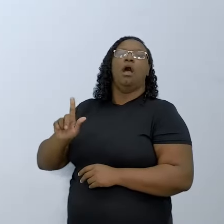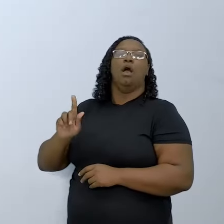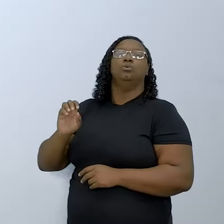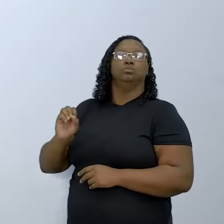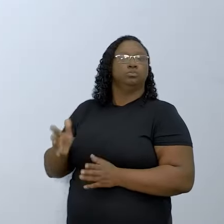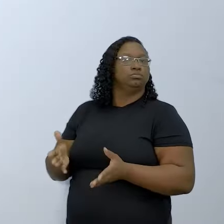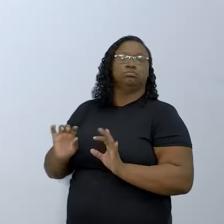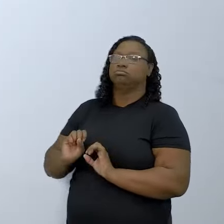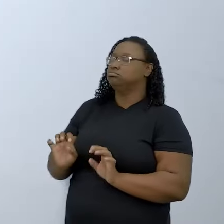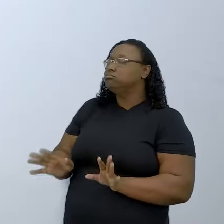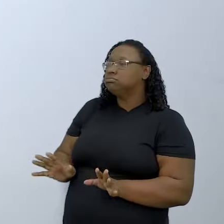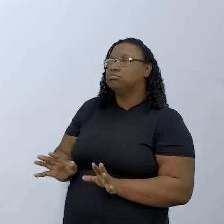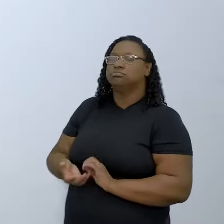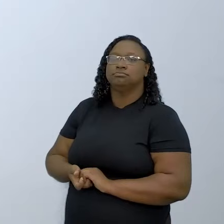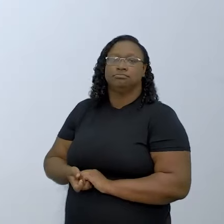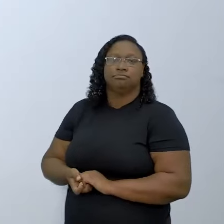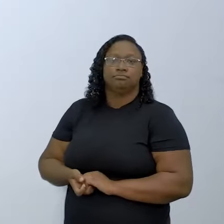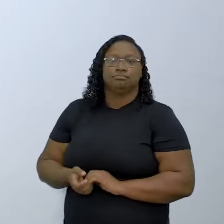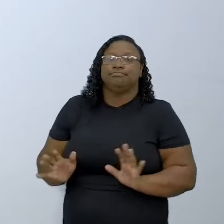aqueles bairros. Então, se você pega